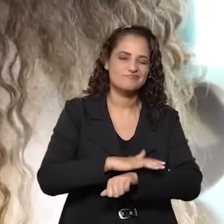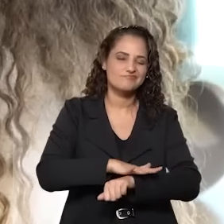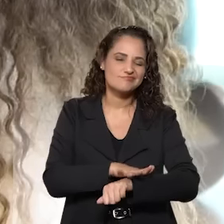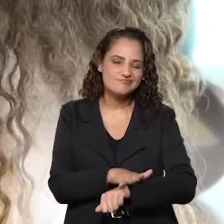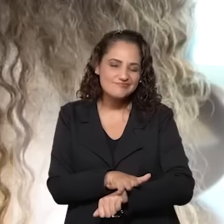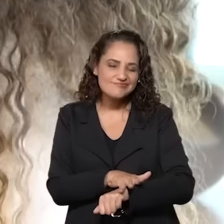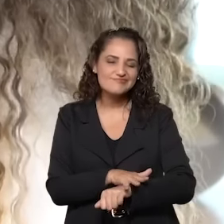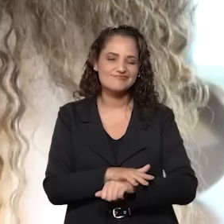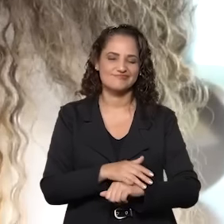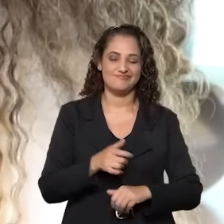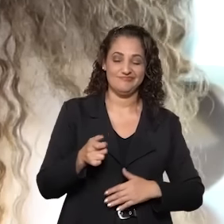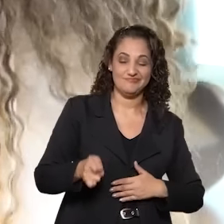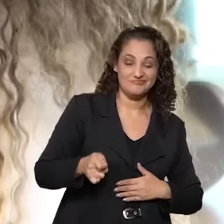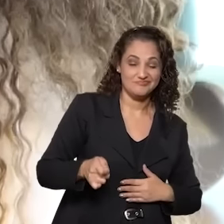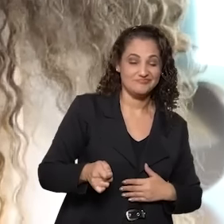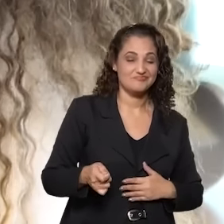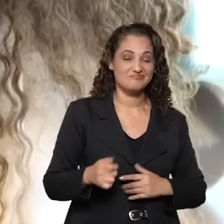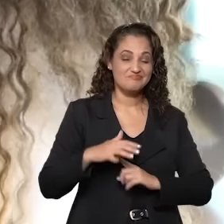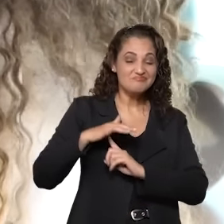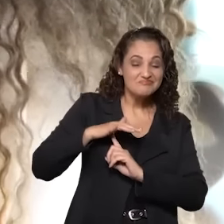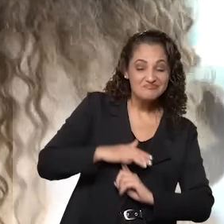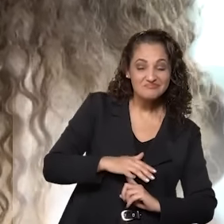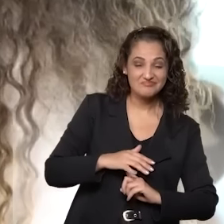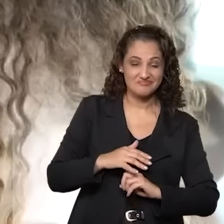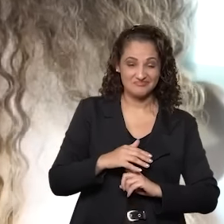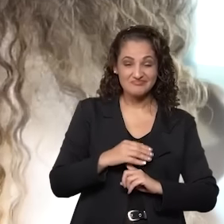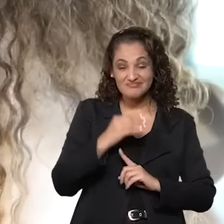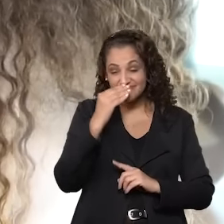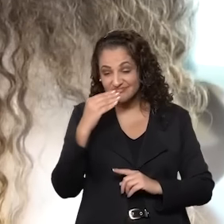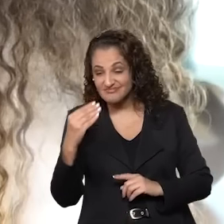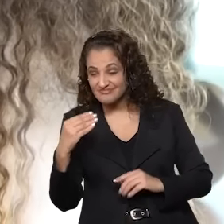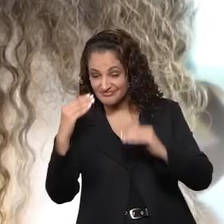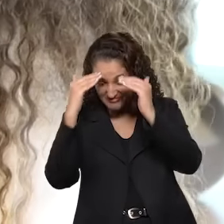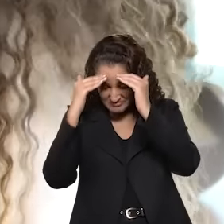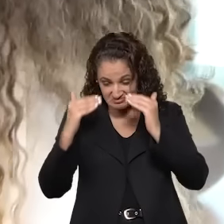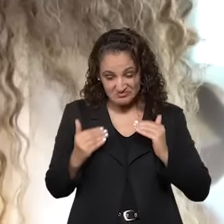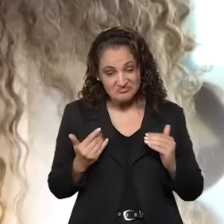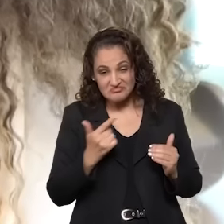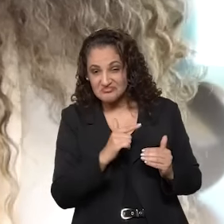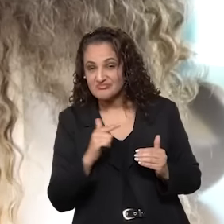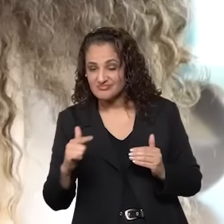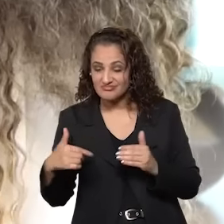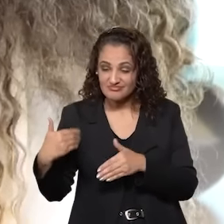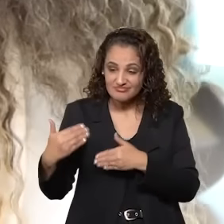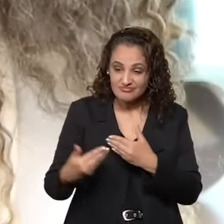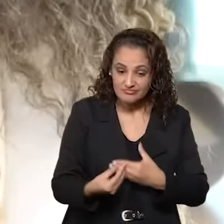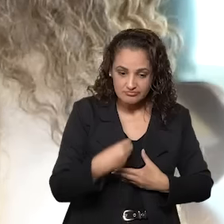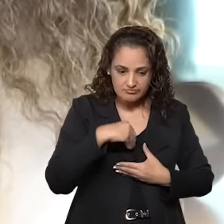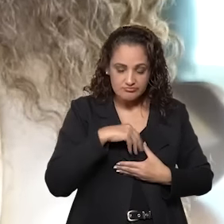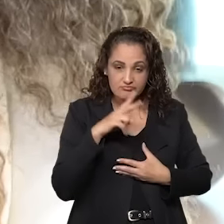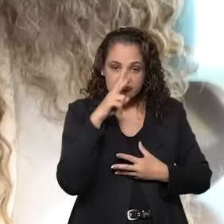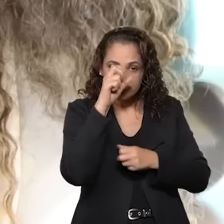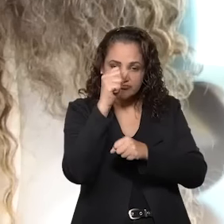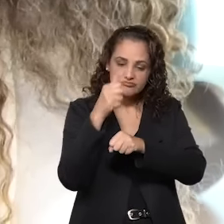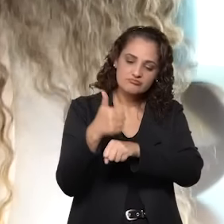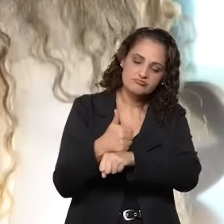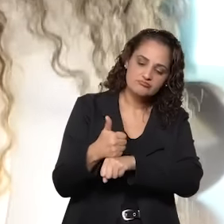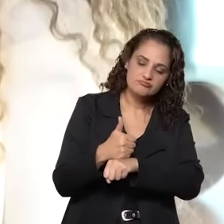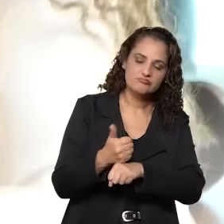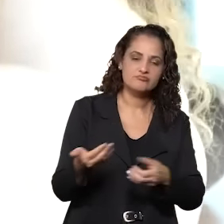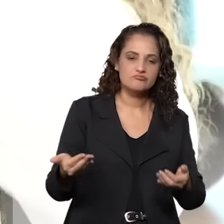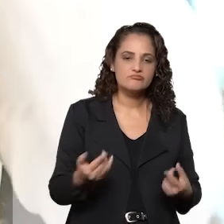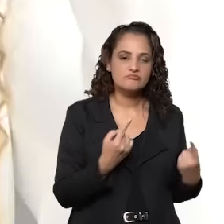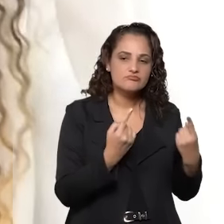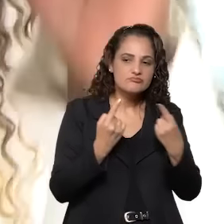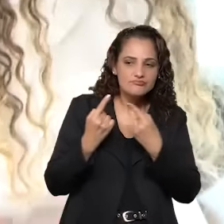Vivi todo o machismo que Vivi todo o desrespeito que muitas vezes eu enfrentei construíram essa profissional que hoje Senta aqui nessa roda